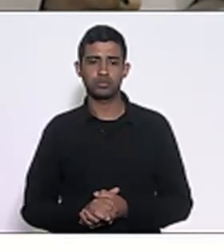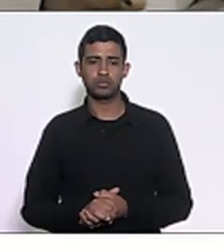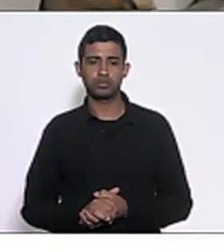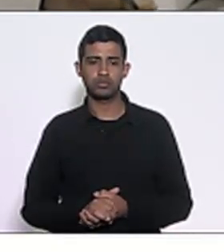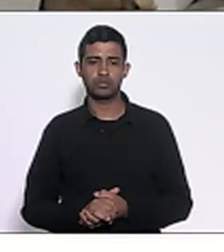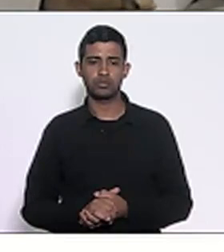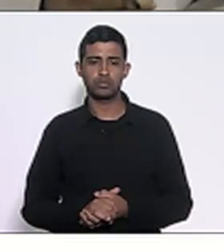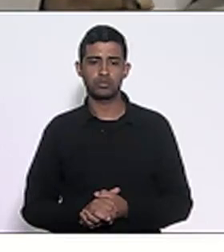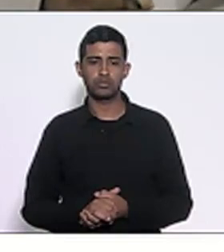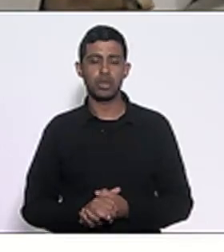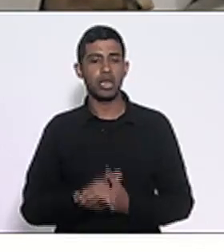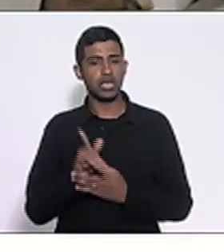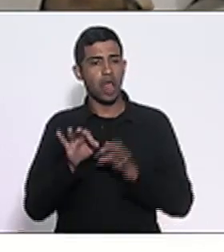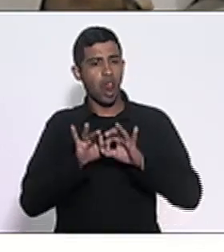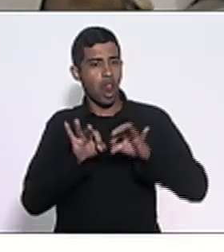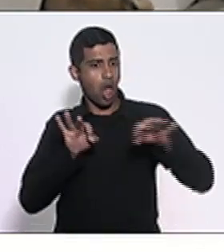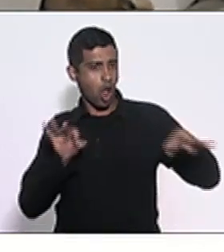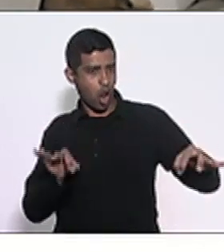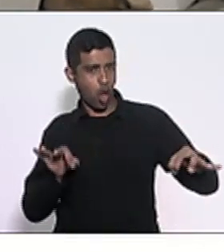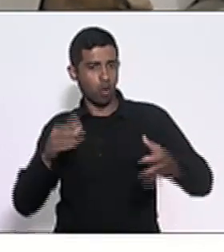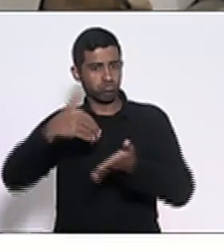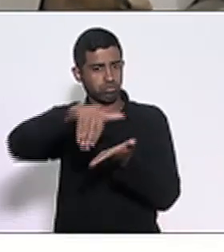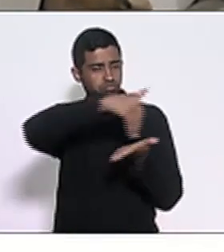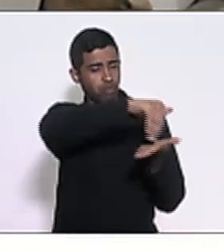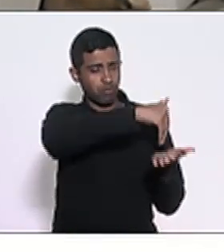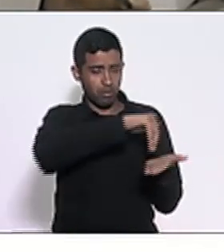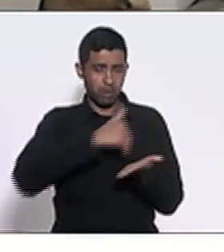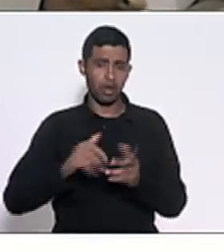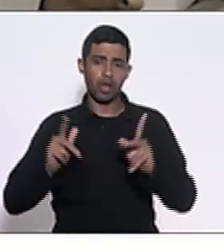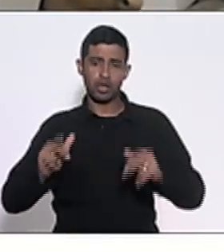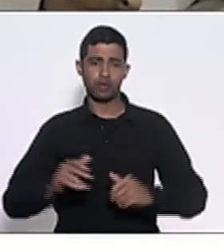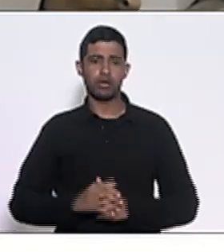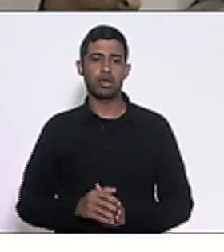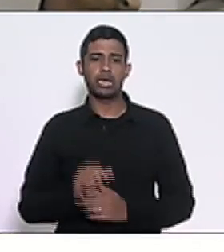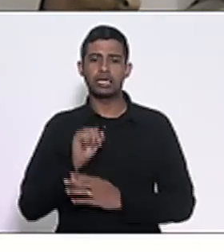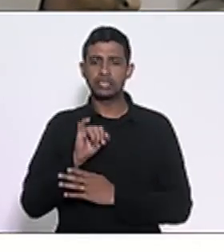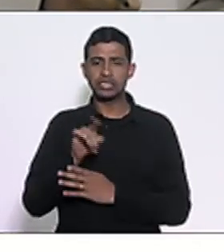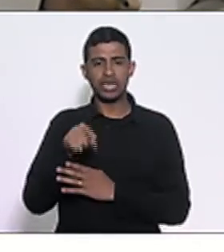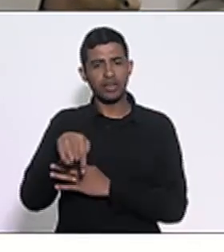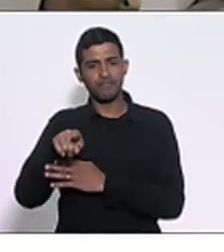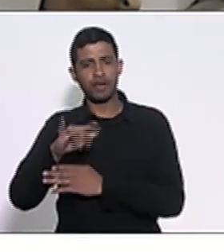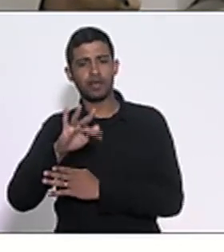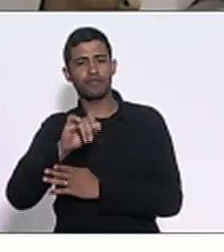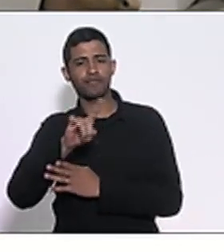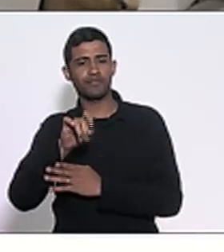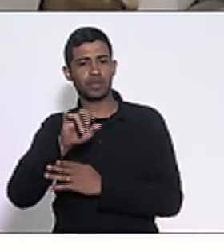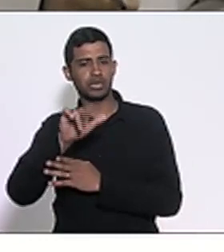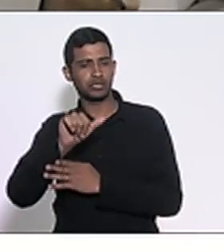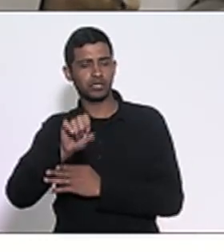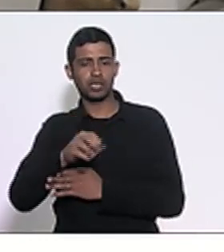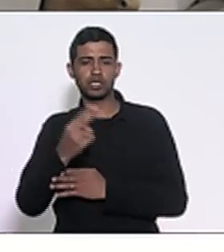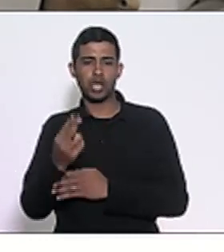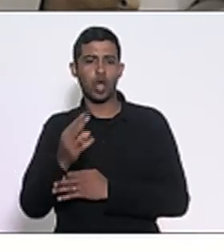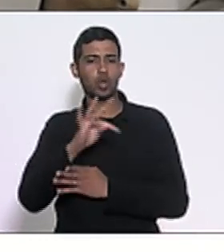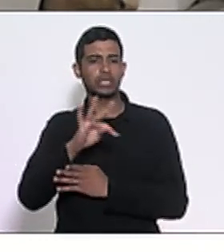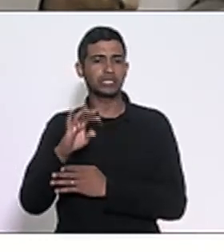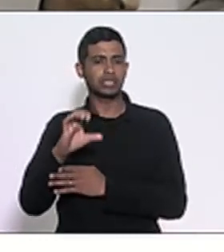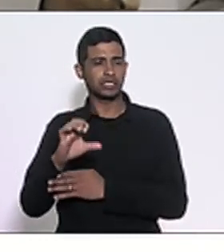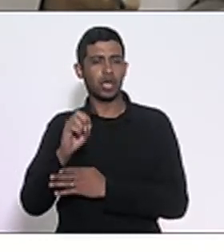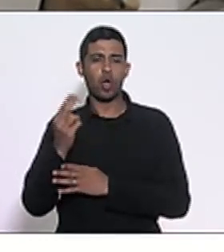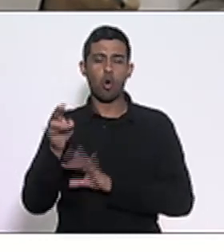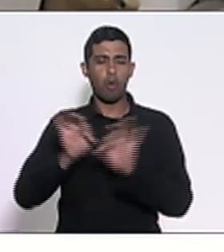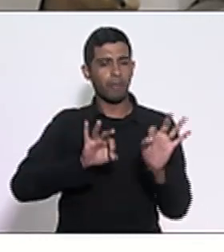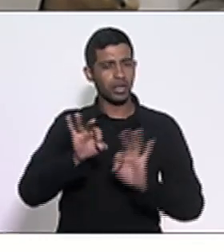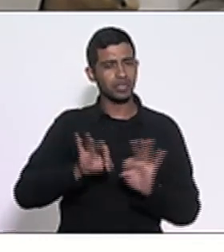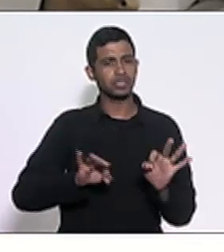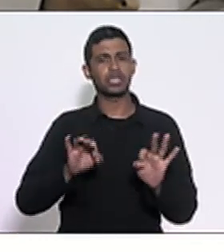equidistante de todas as outras, da mesma forma. Se ele vai para a Fazenda, se ele vai para planejamento, se ele vai